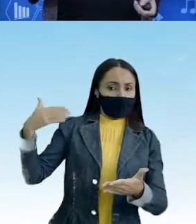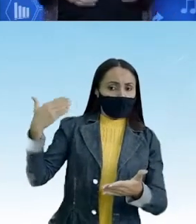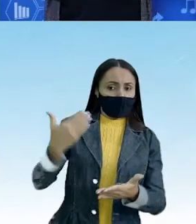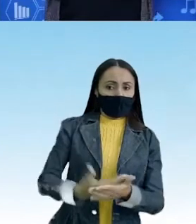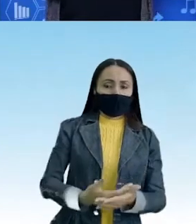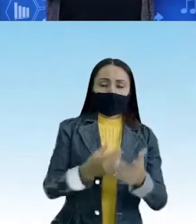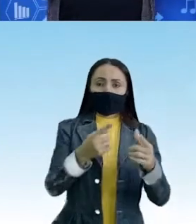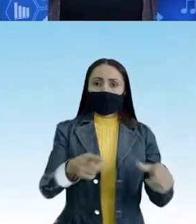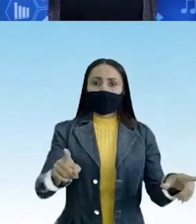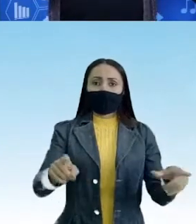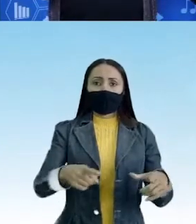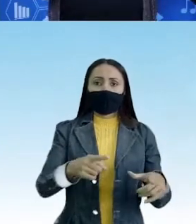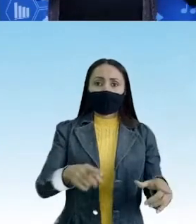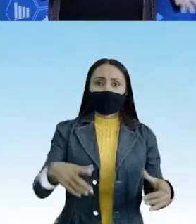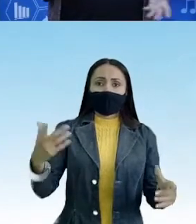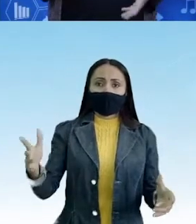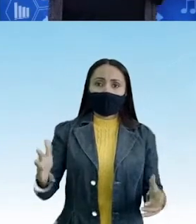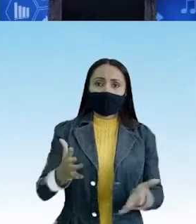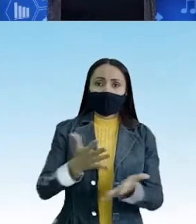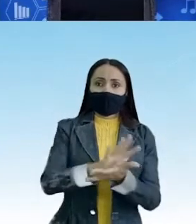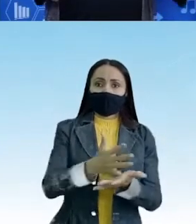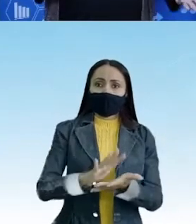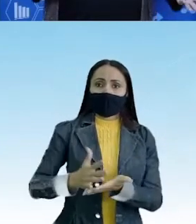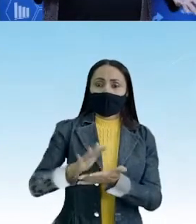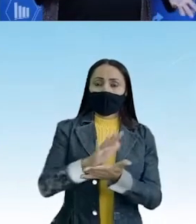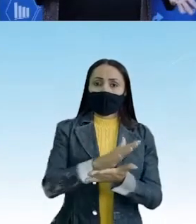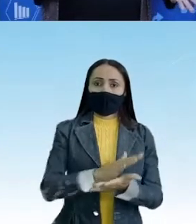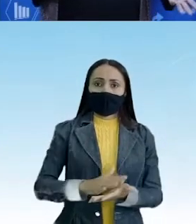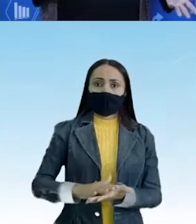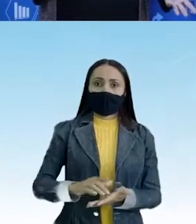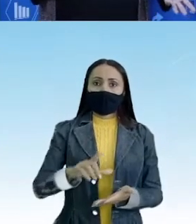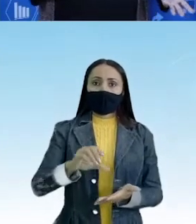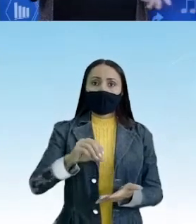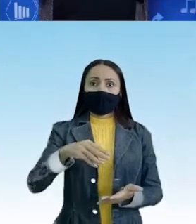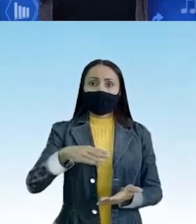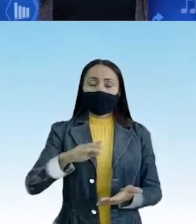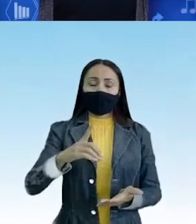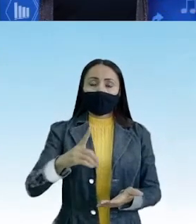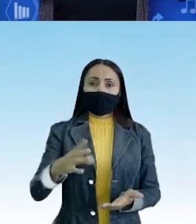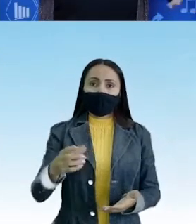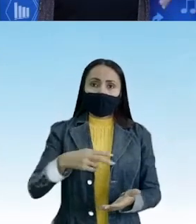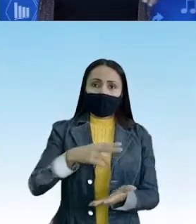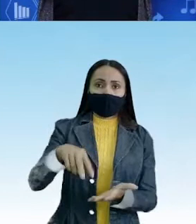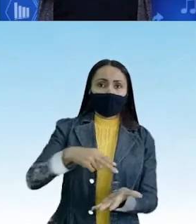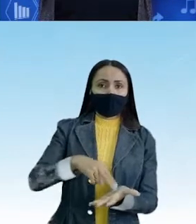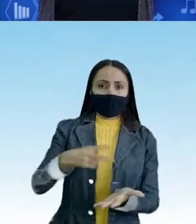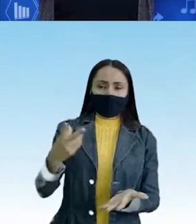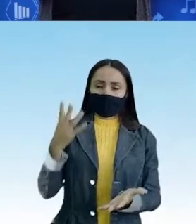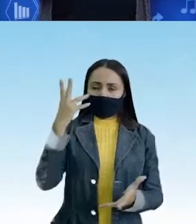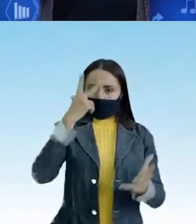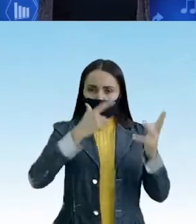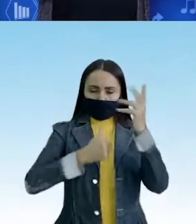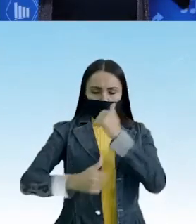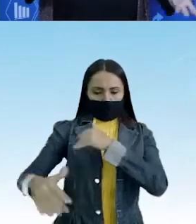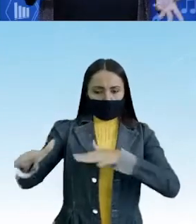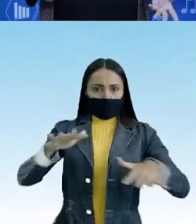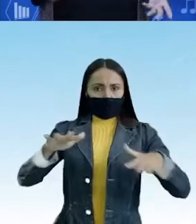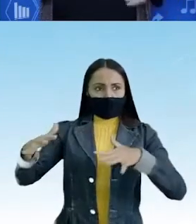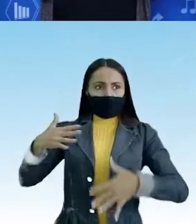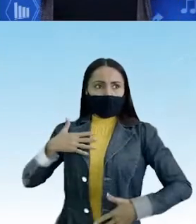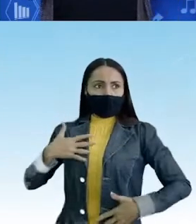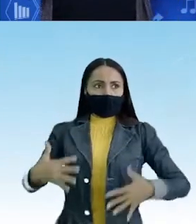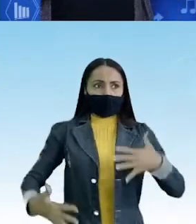deles. O pagode, o lundu, tá? Uma dança muito linda, muito movimentada,